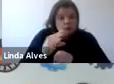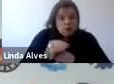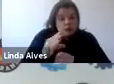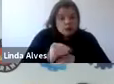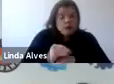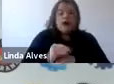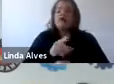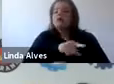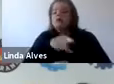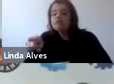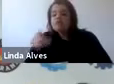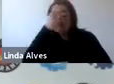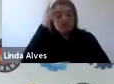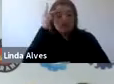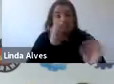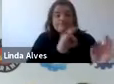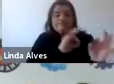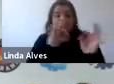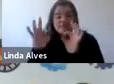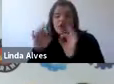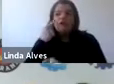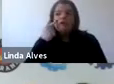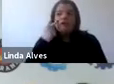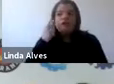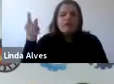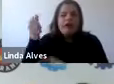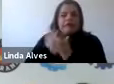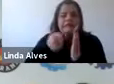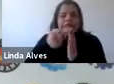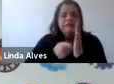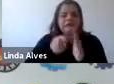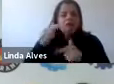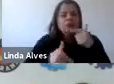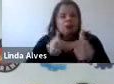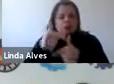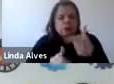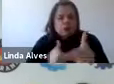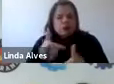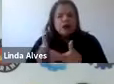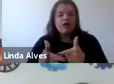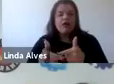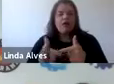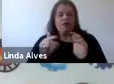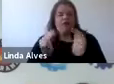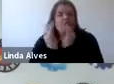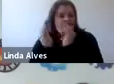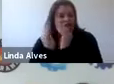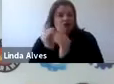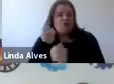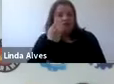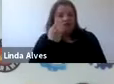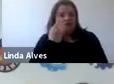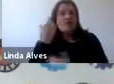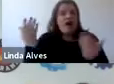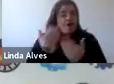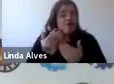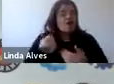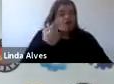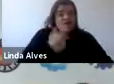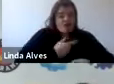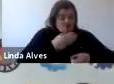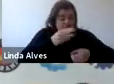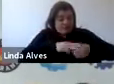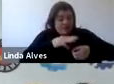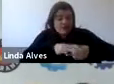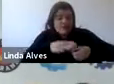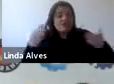Renault. Porque agora vai ser aqui, nesse nosso chão de fábrica da Volkswagen, que a gente vai ter que enfrentar com muita coragem, com